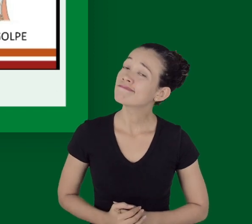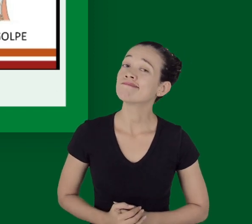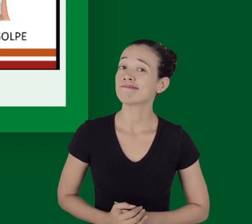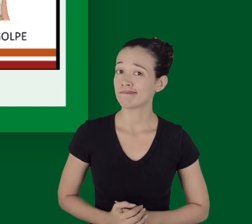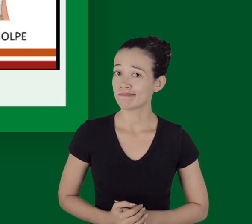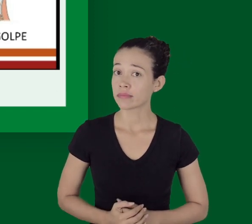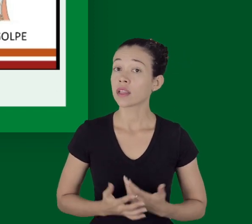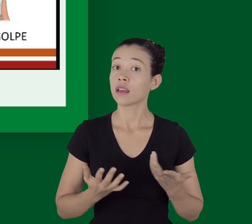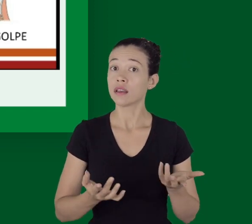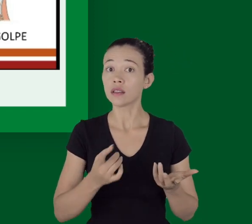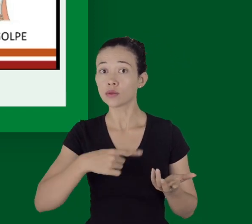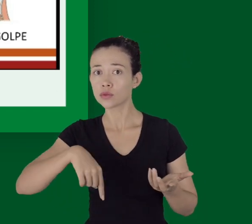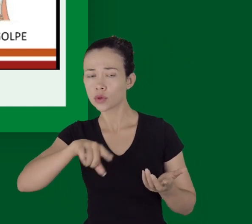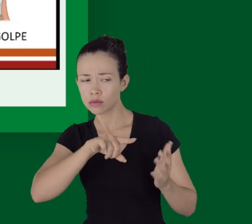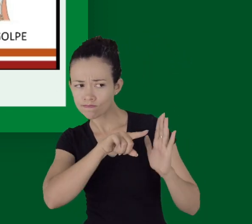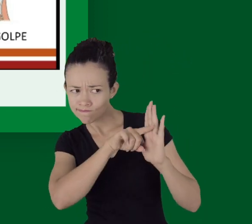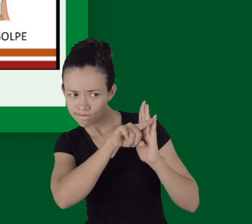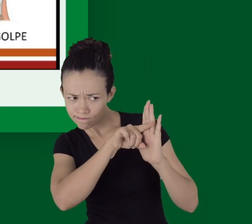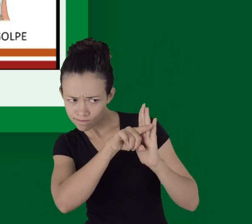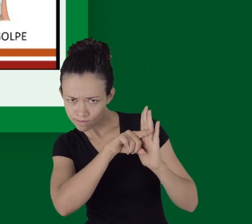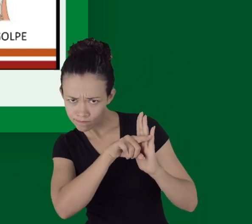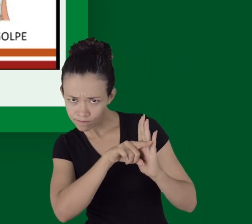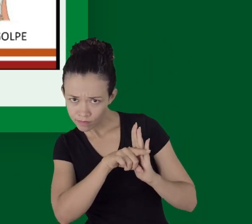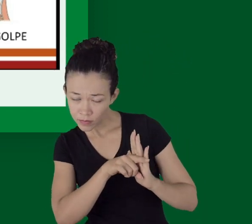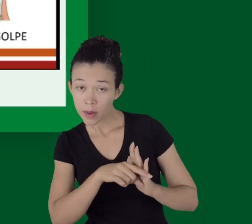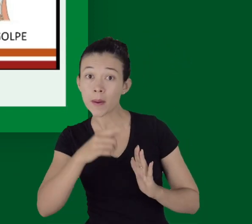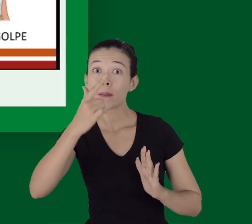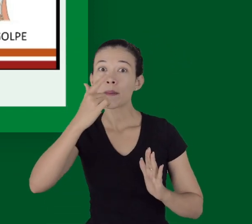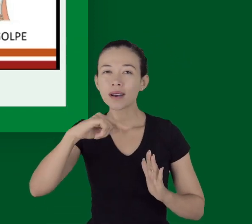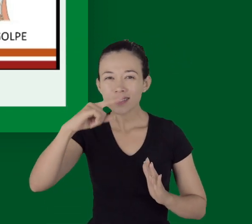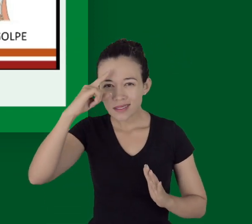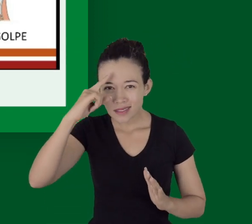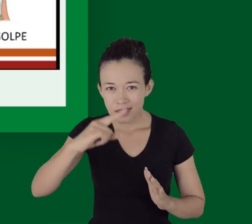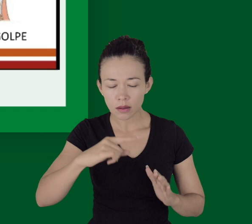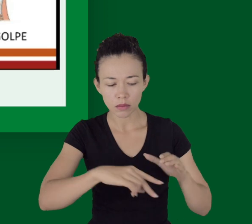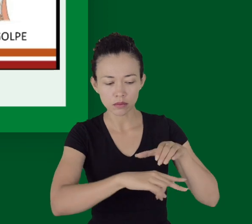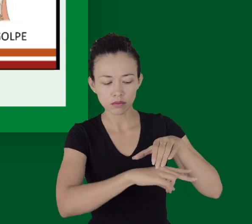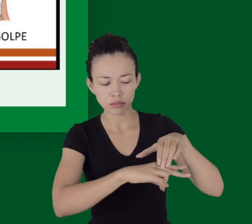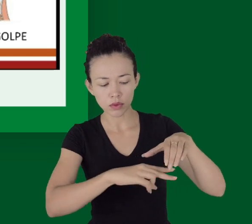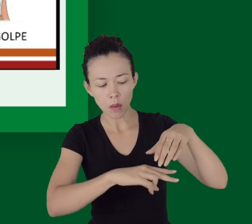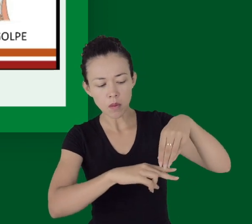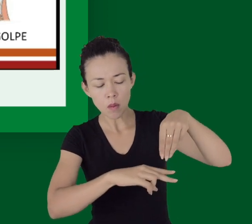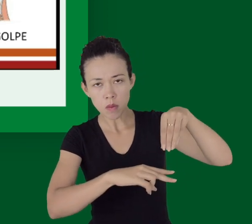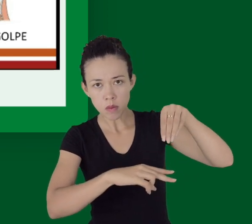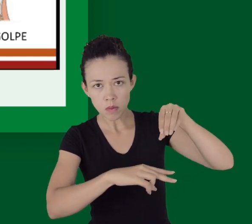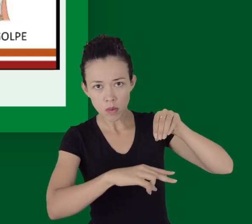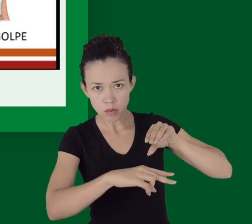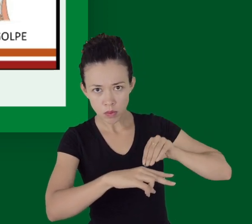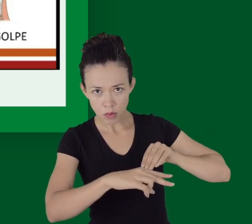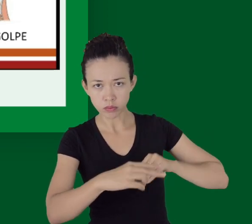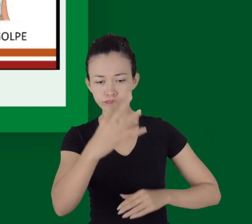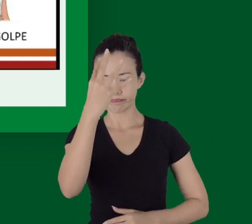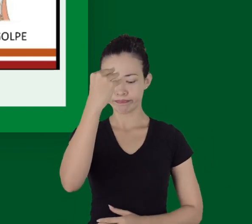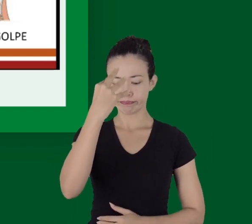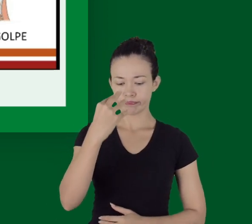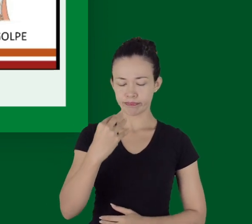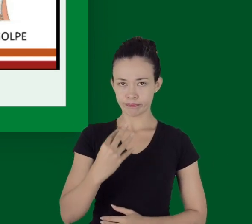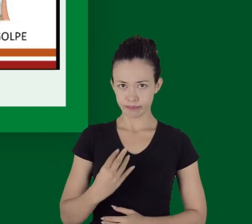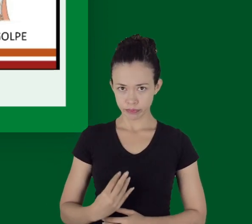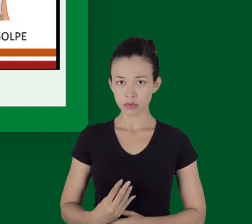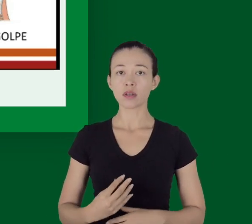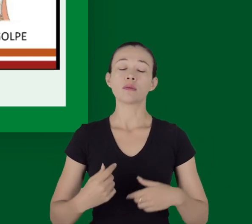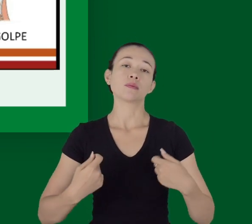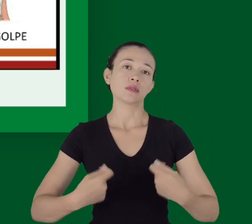investigado, principalmente, né, com controle radiográfico, porque às vezes o contragolpe ele demora a acontecer. Né?